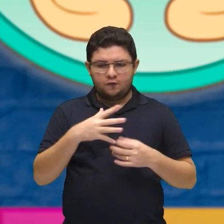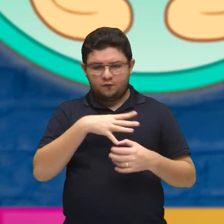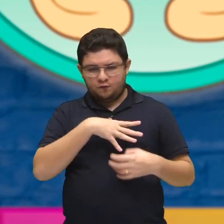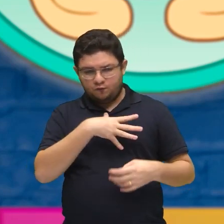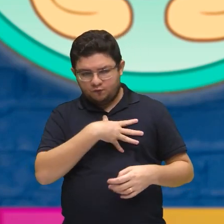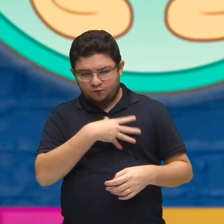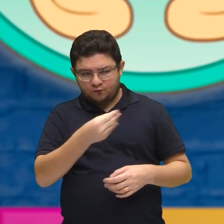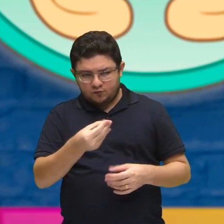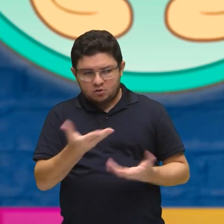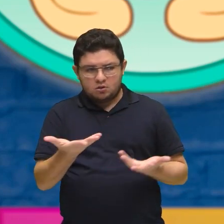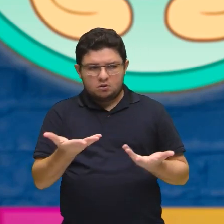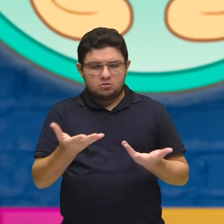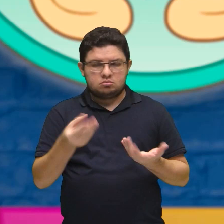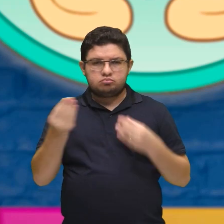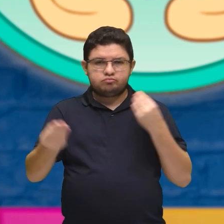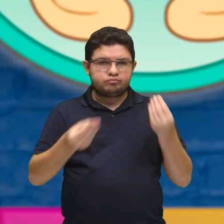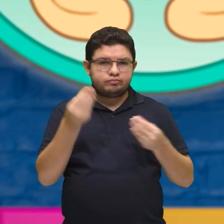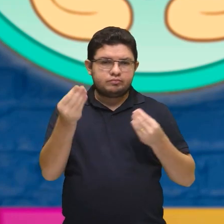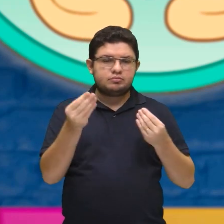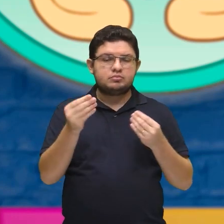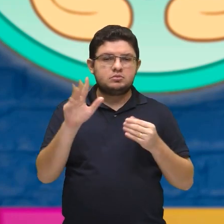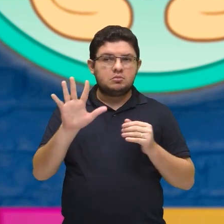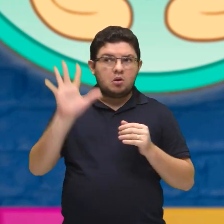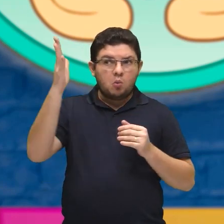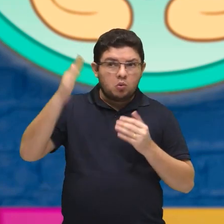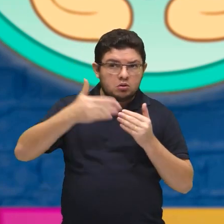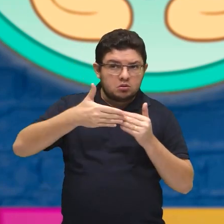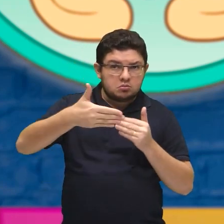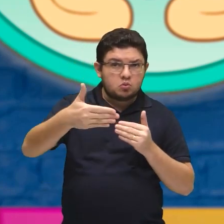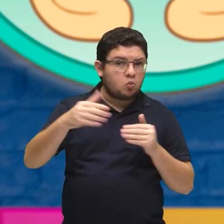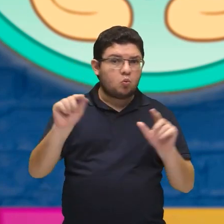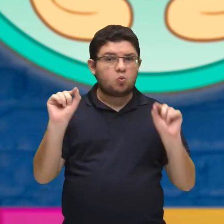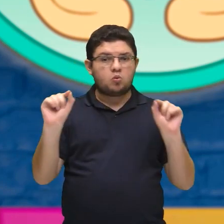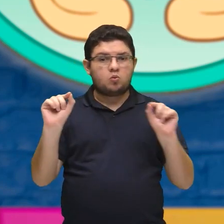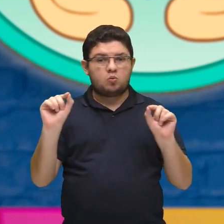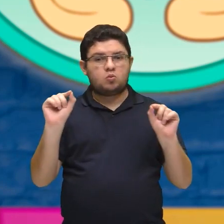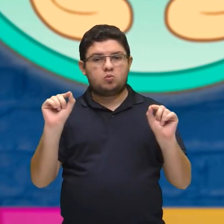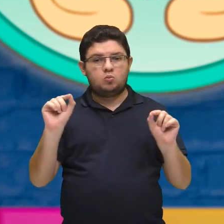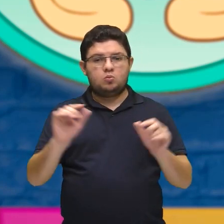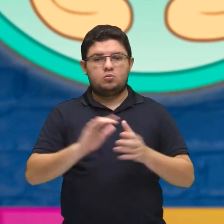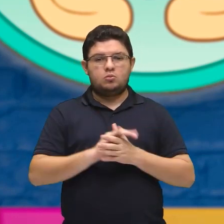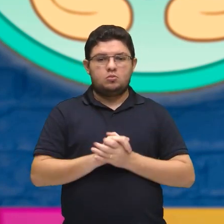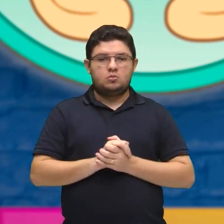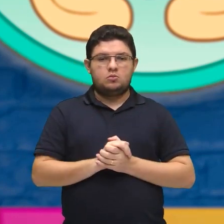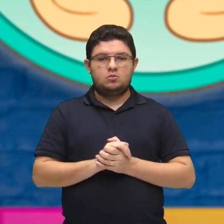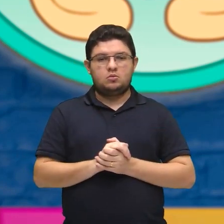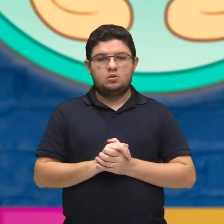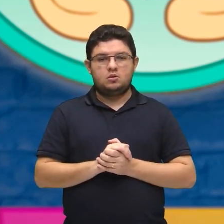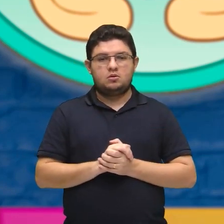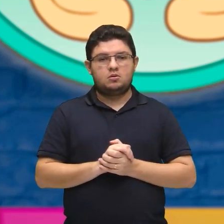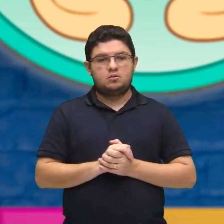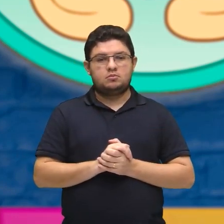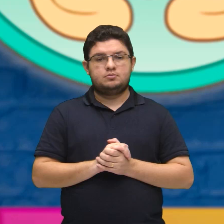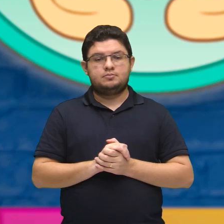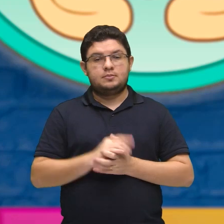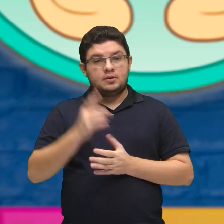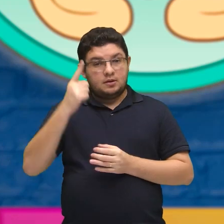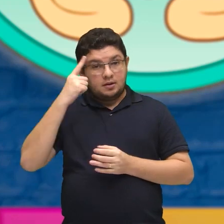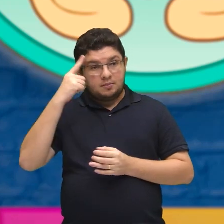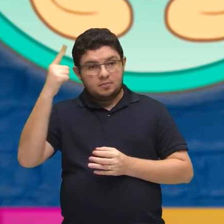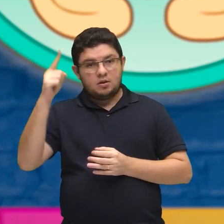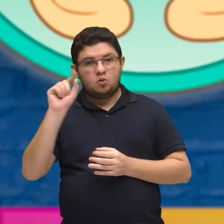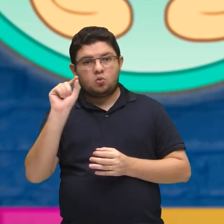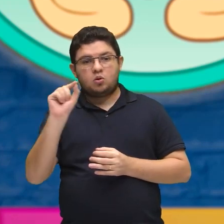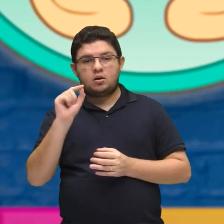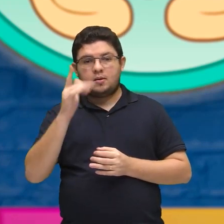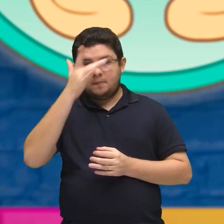essas consequências? O cyberbullying, né, tem consequências somente para a